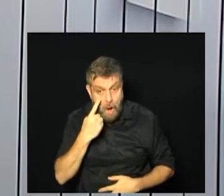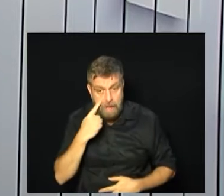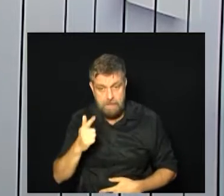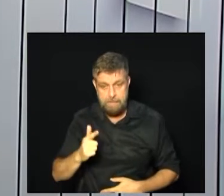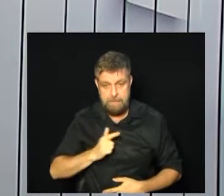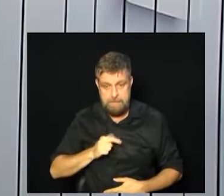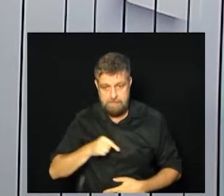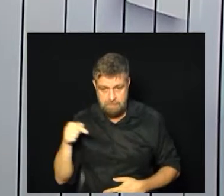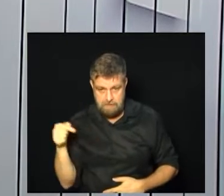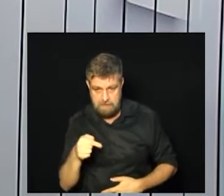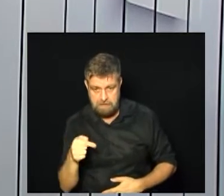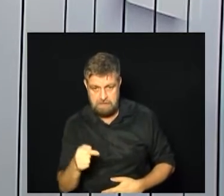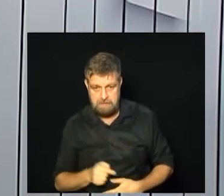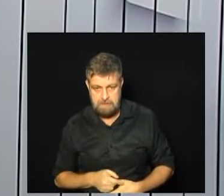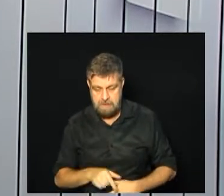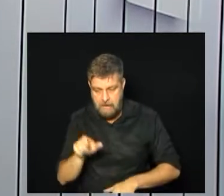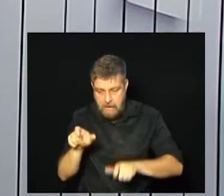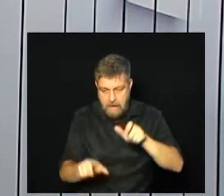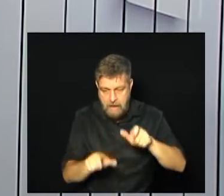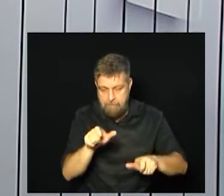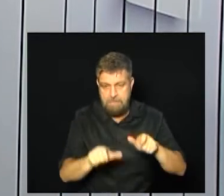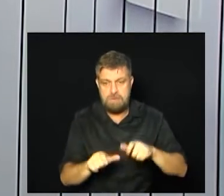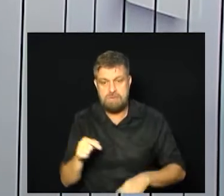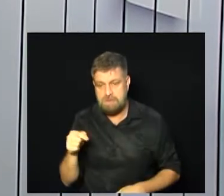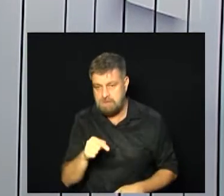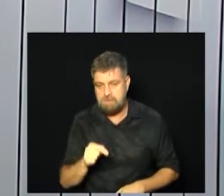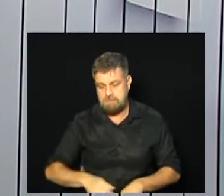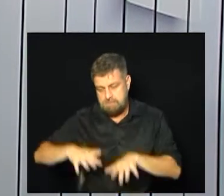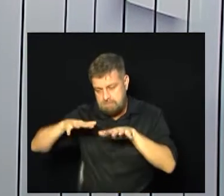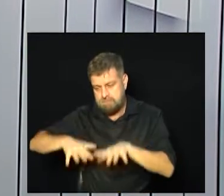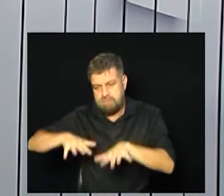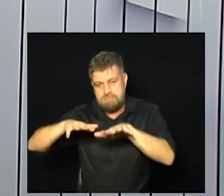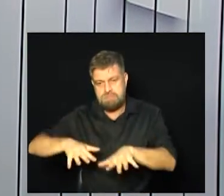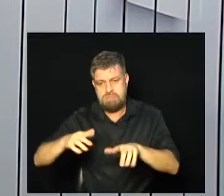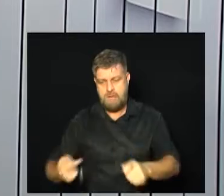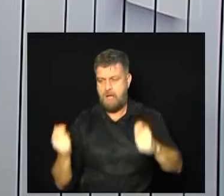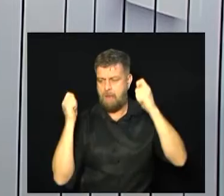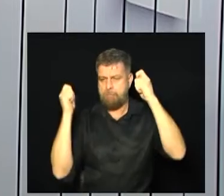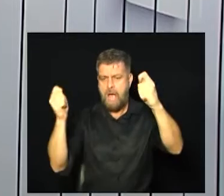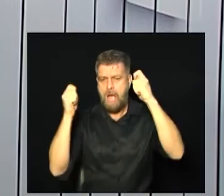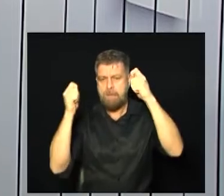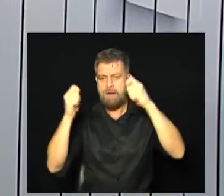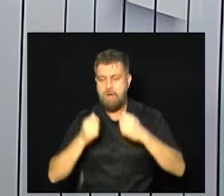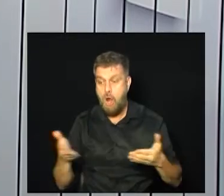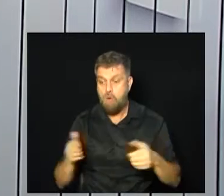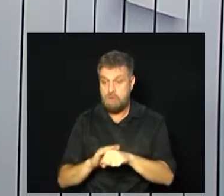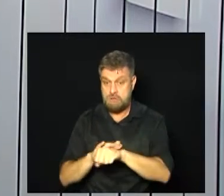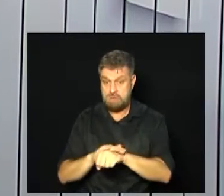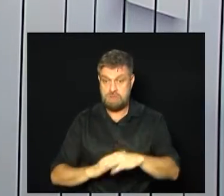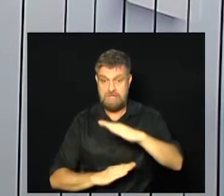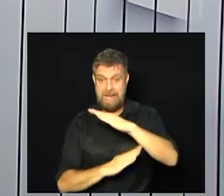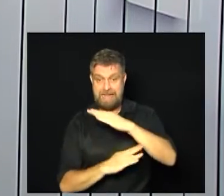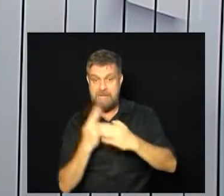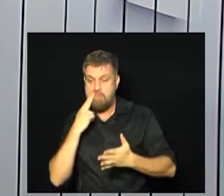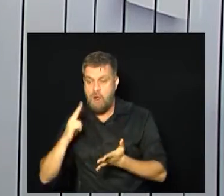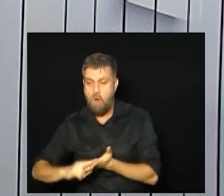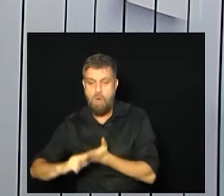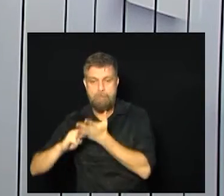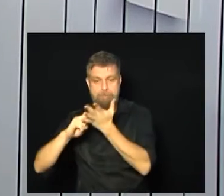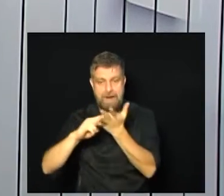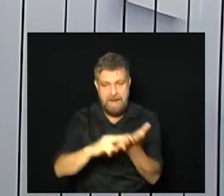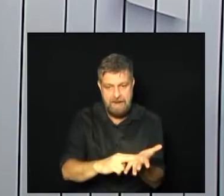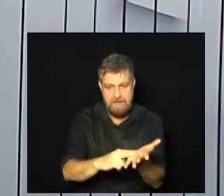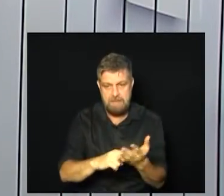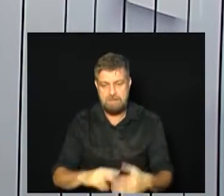falando justamente dessas pessoas que vão estar aqui hoje à noite para entregar essa carta à Câmara Municipal no